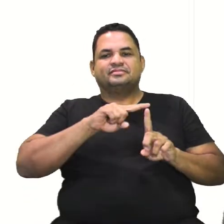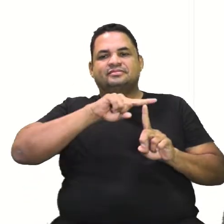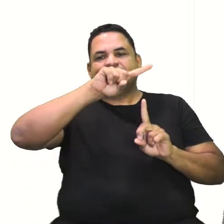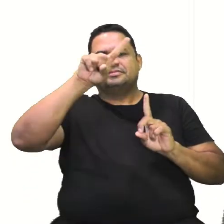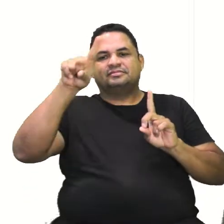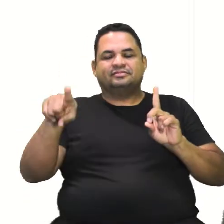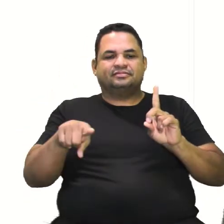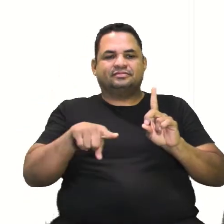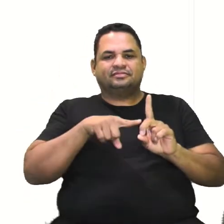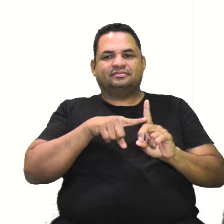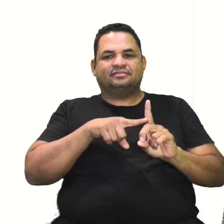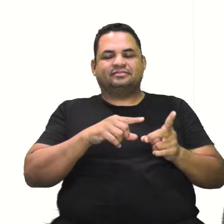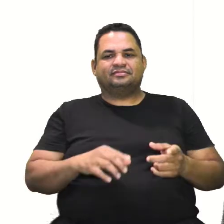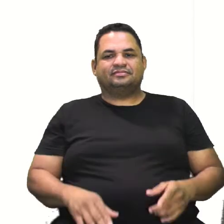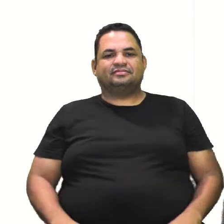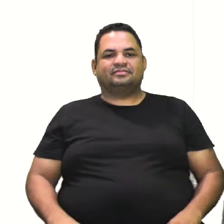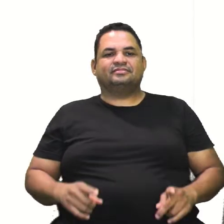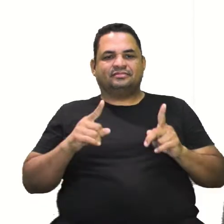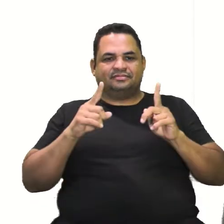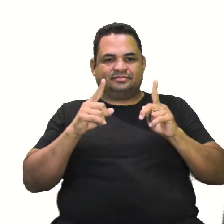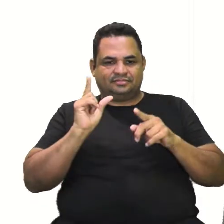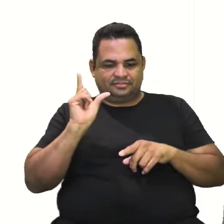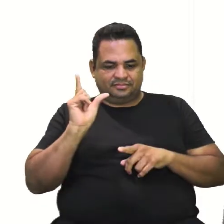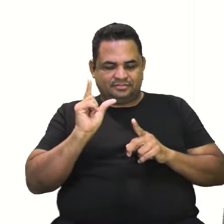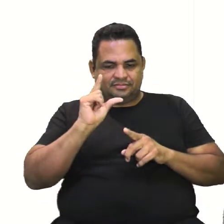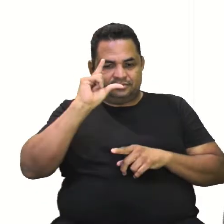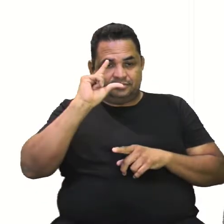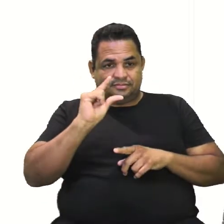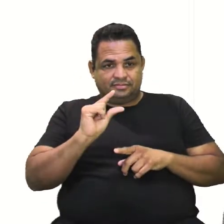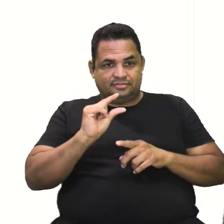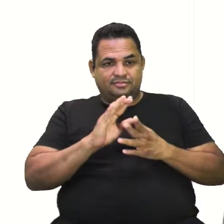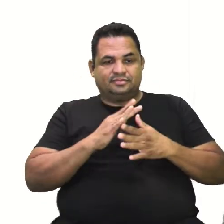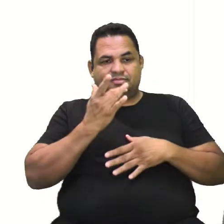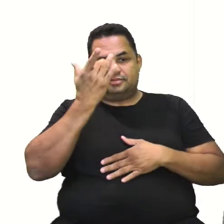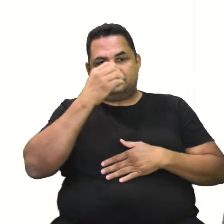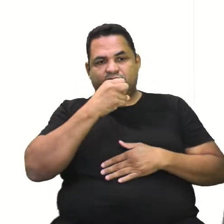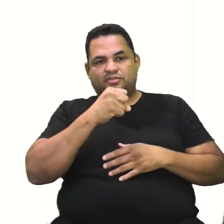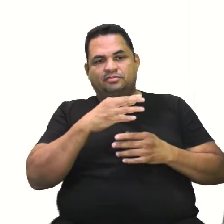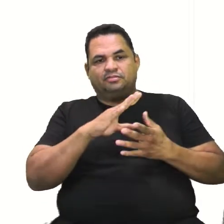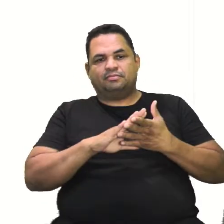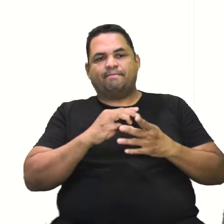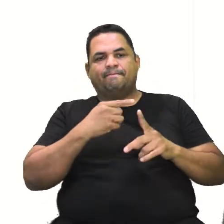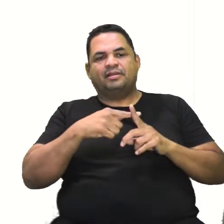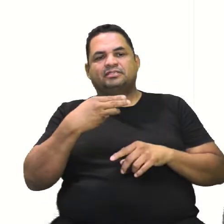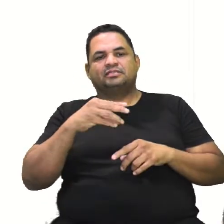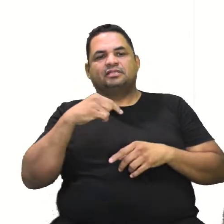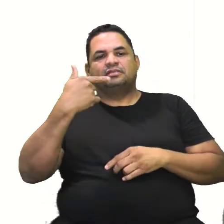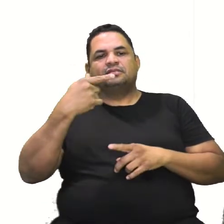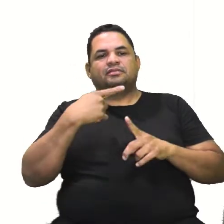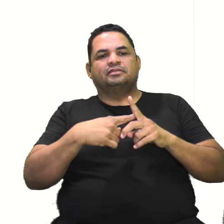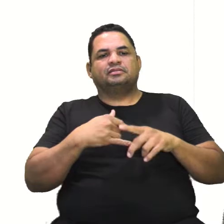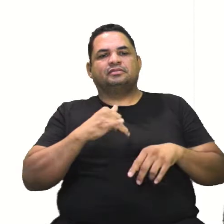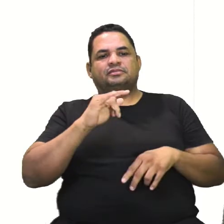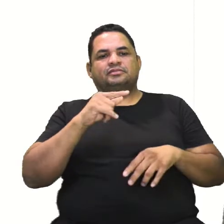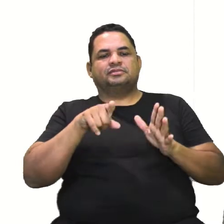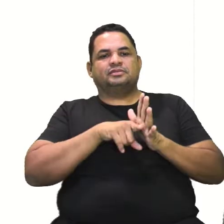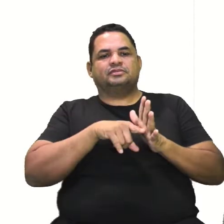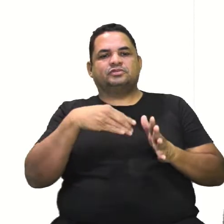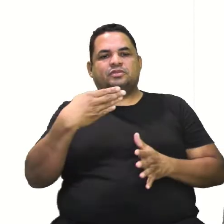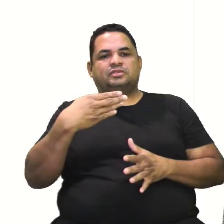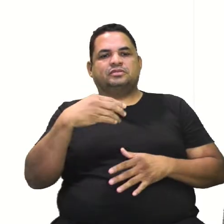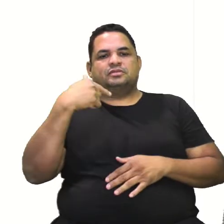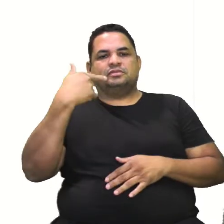da circunferência... Reduzida, né? Reduzida, bem fácil. X mais 3 ao quadrado mais